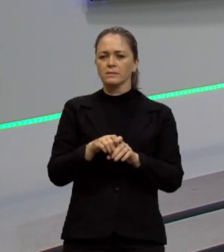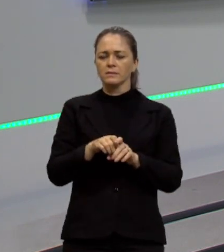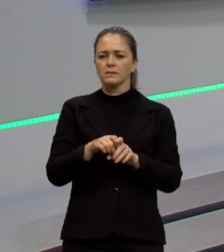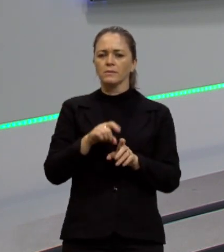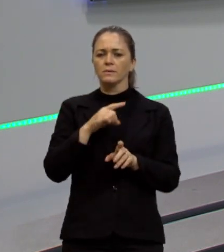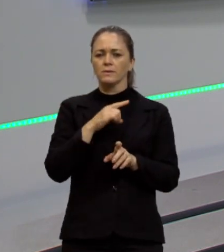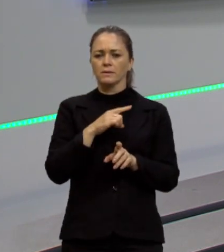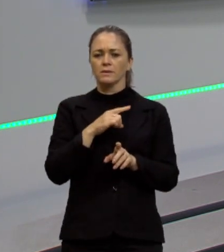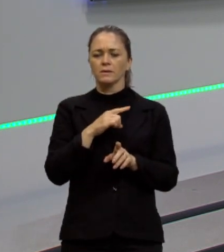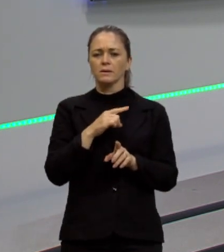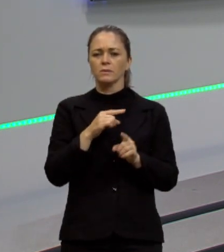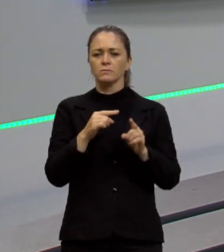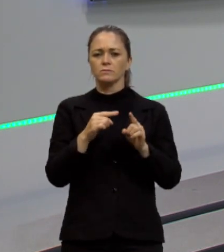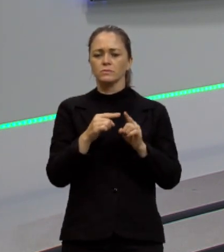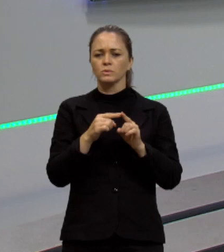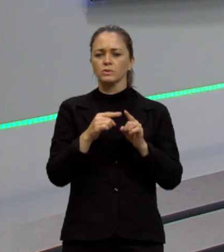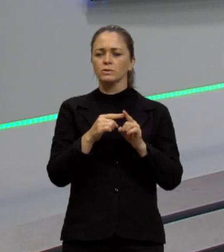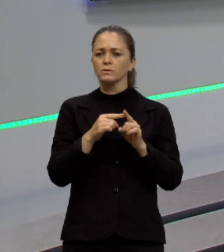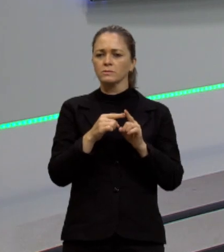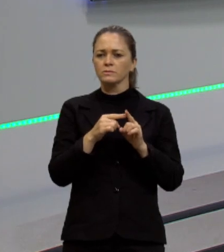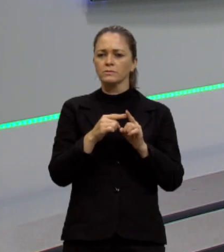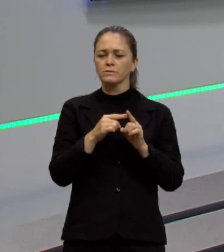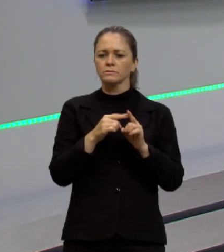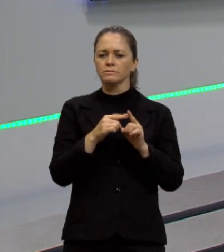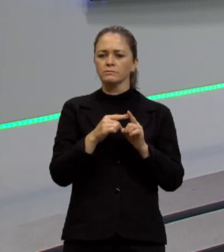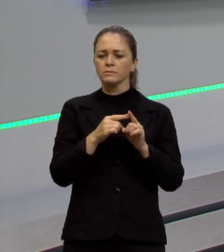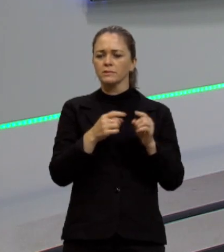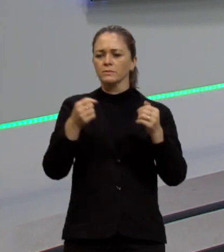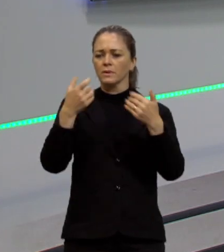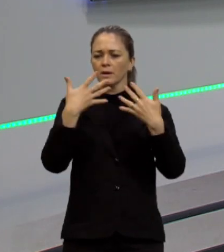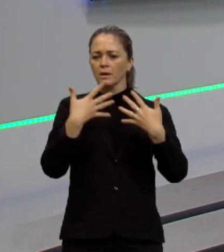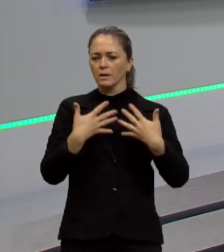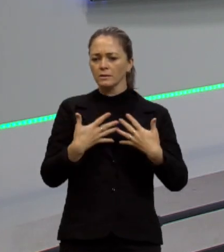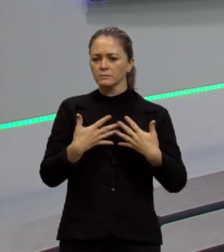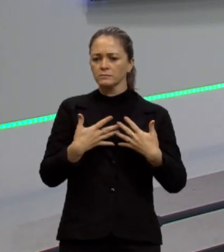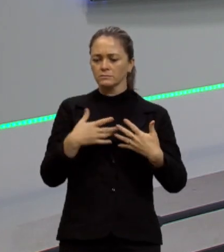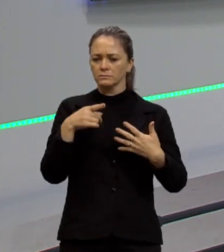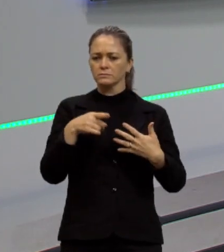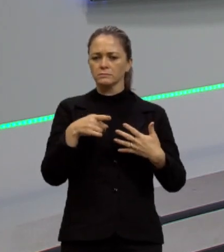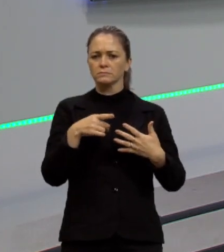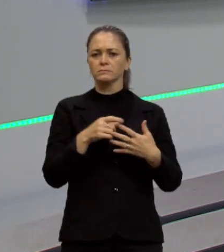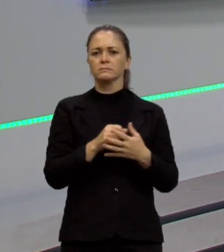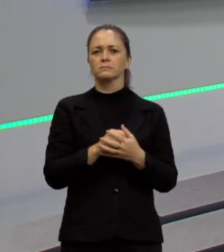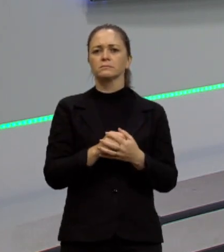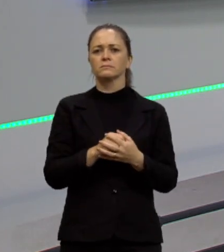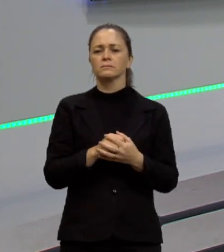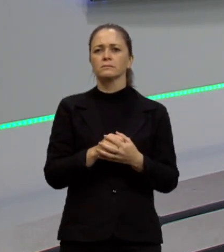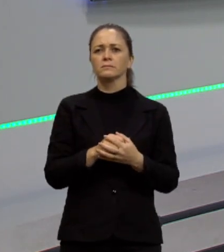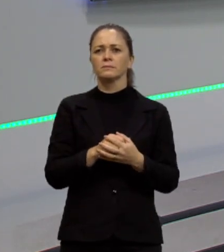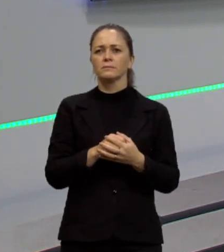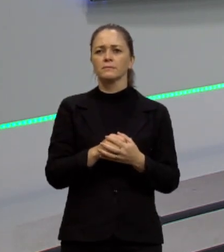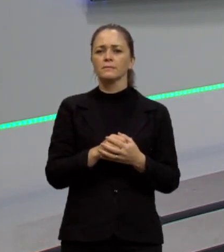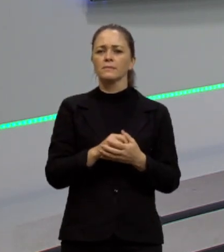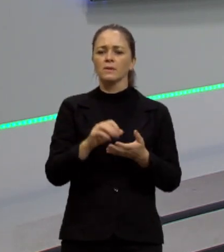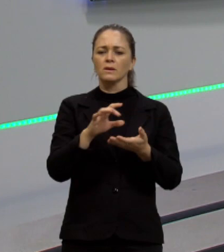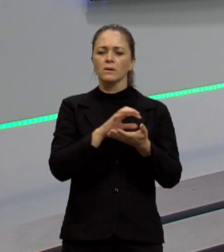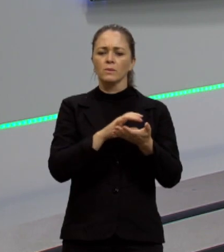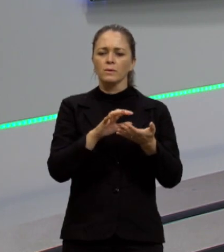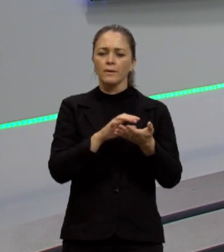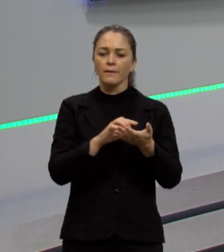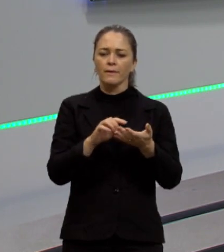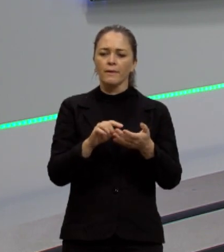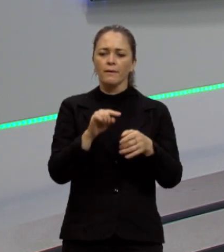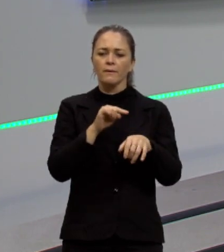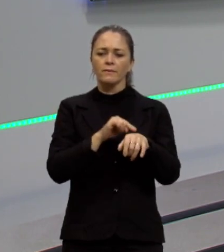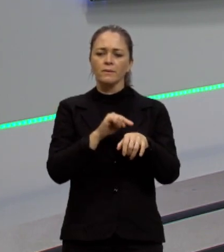expressa toda essa situação desse forno. O que que nós precisamos? Calcular o tempo mínimo